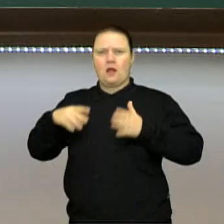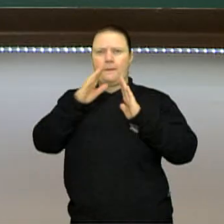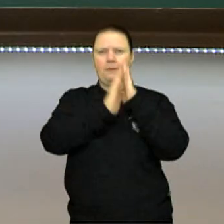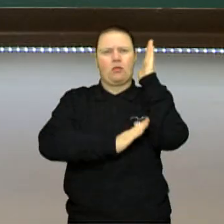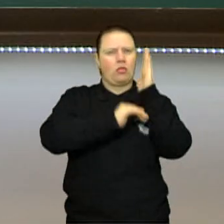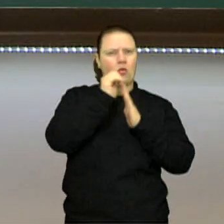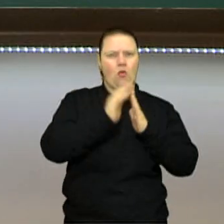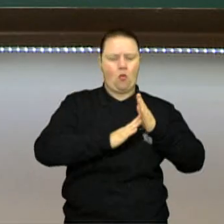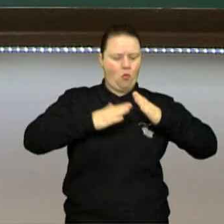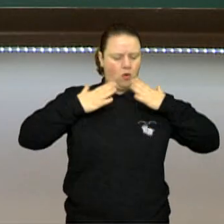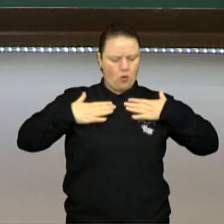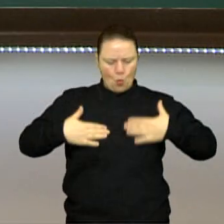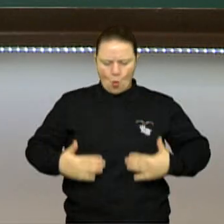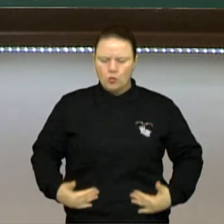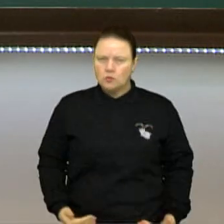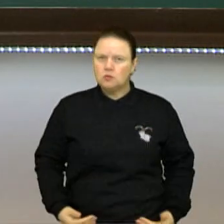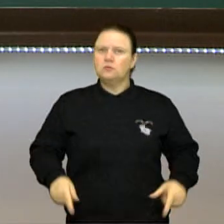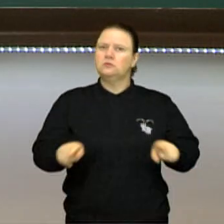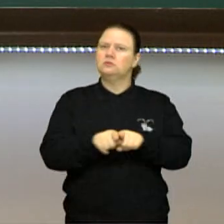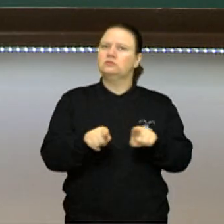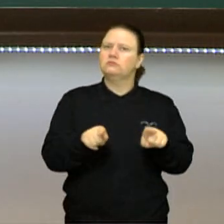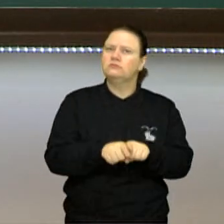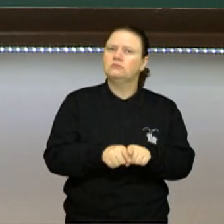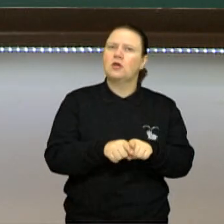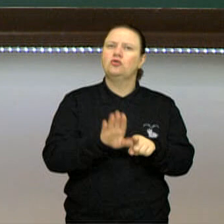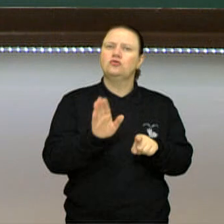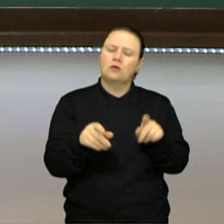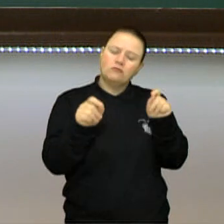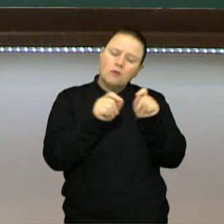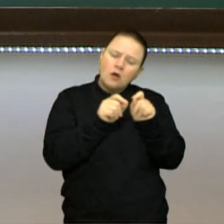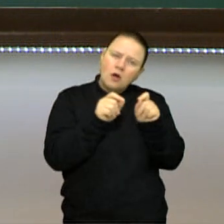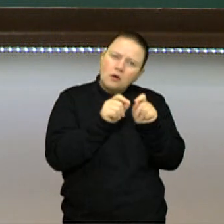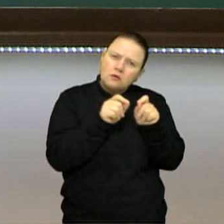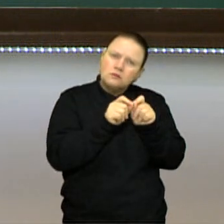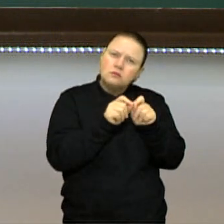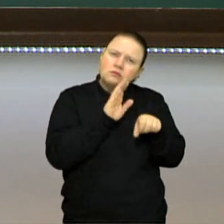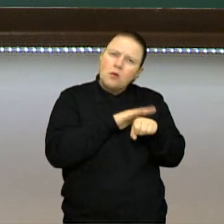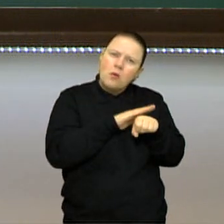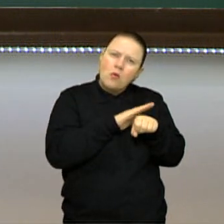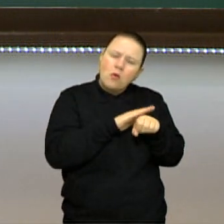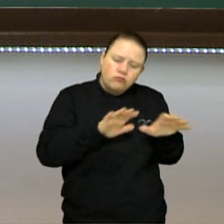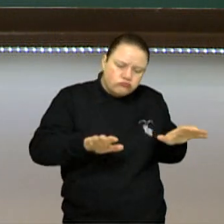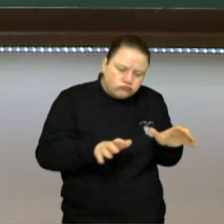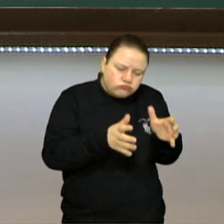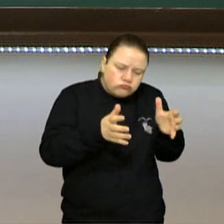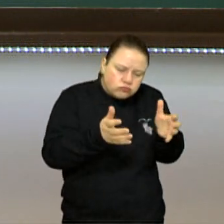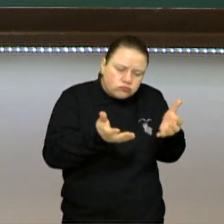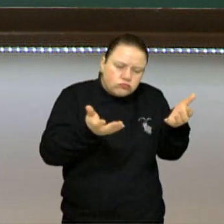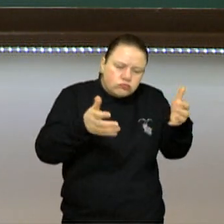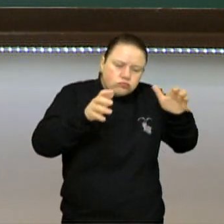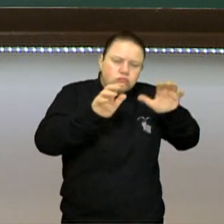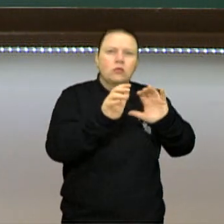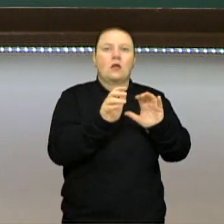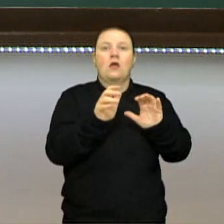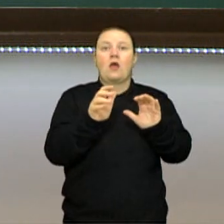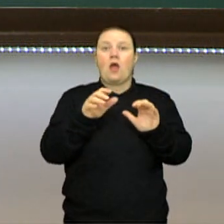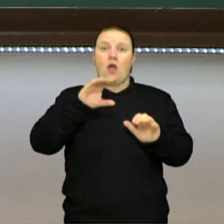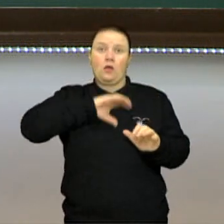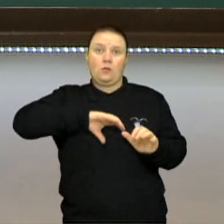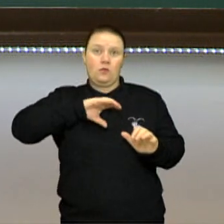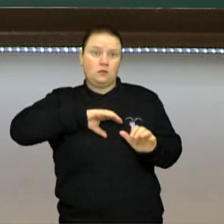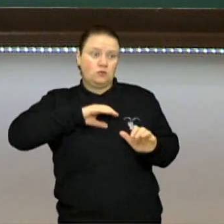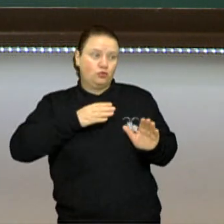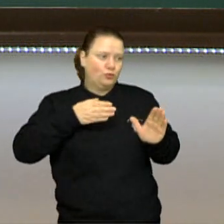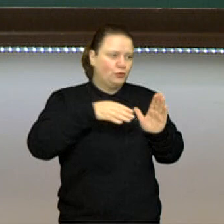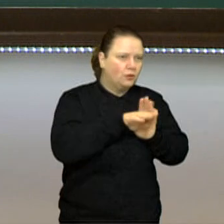né? Muitos instrumentos e utensílios feitos de forma artesanal e a chegada dos portugueses trouxe essa mistura